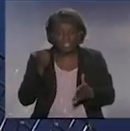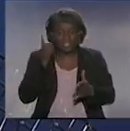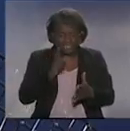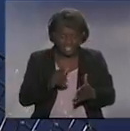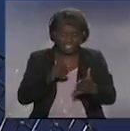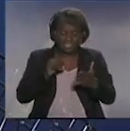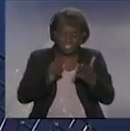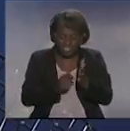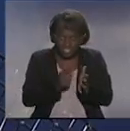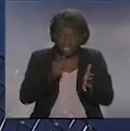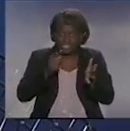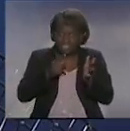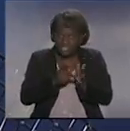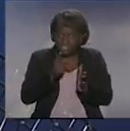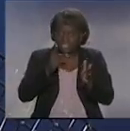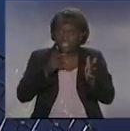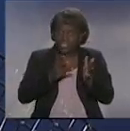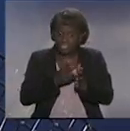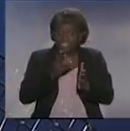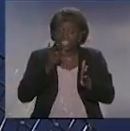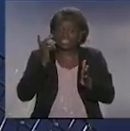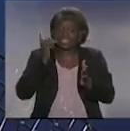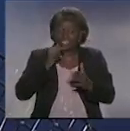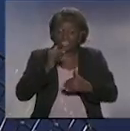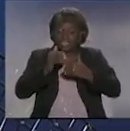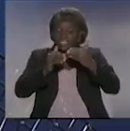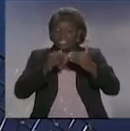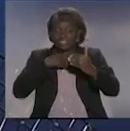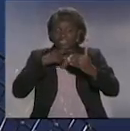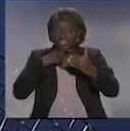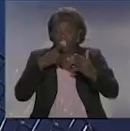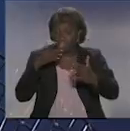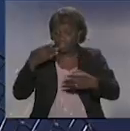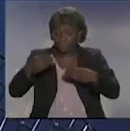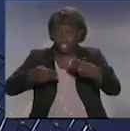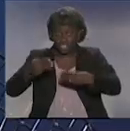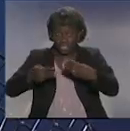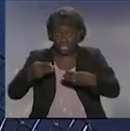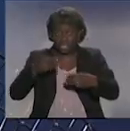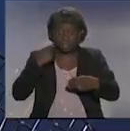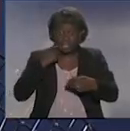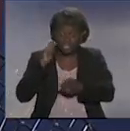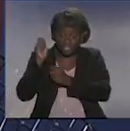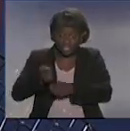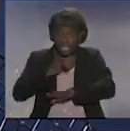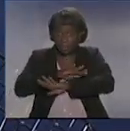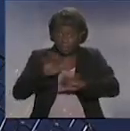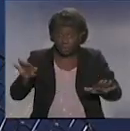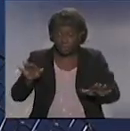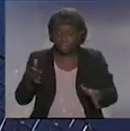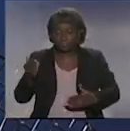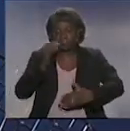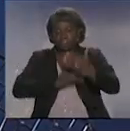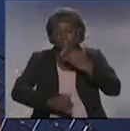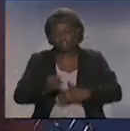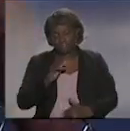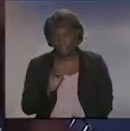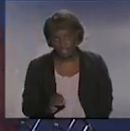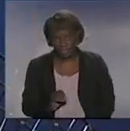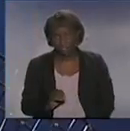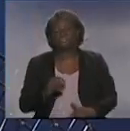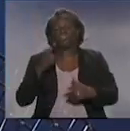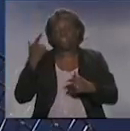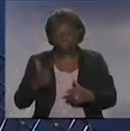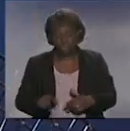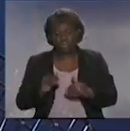estivemos próximos de conseguir, mas não avançou, e agora com a extinção do Ministério tudo voltou à